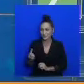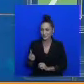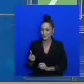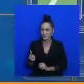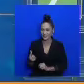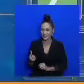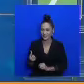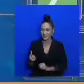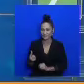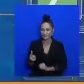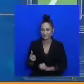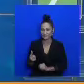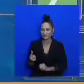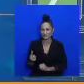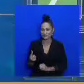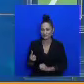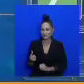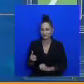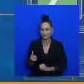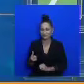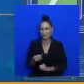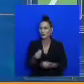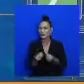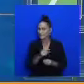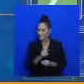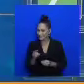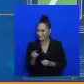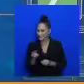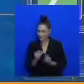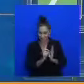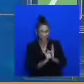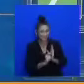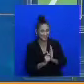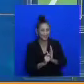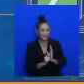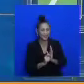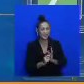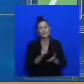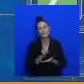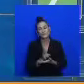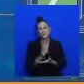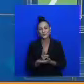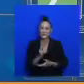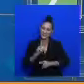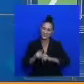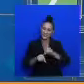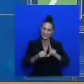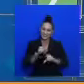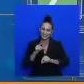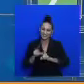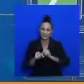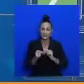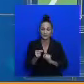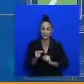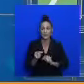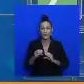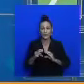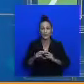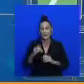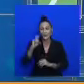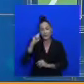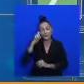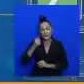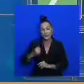56. Rosa, 56. Como é que você está indo, hein? Está marcando? Vamos seguir sorteando. Bola preta,